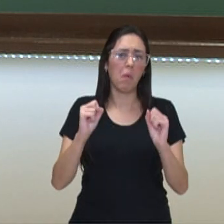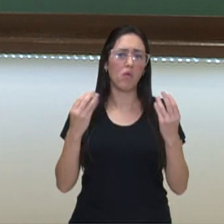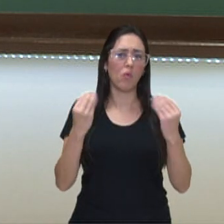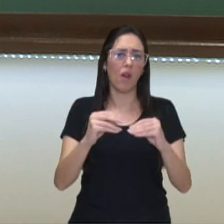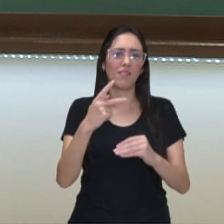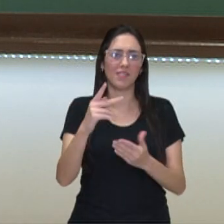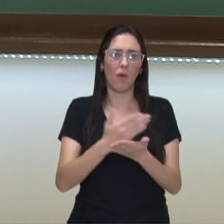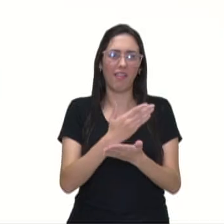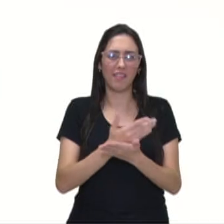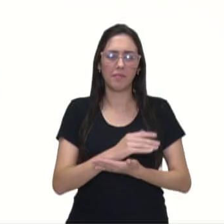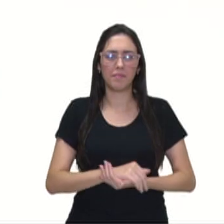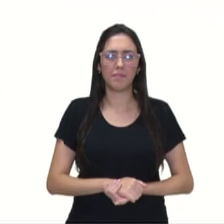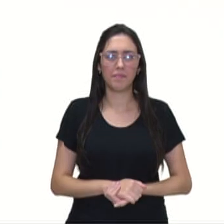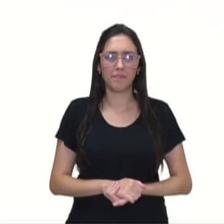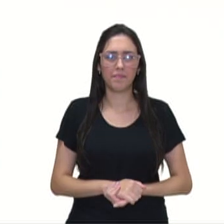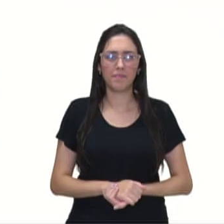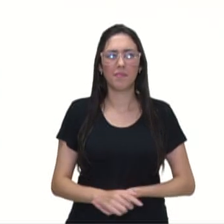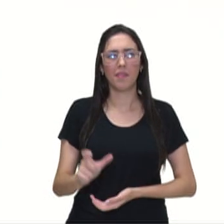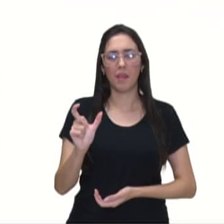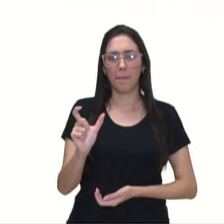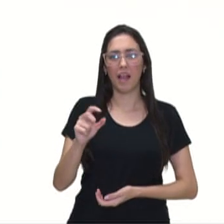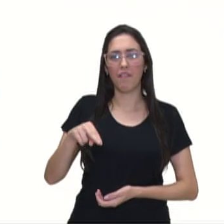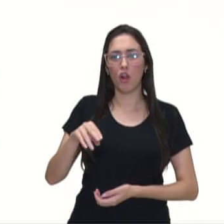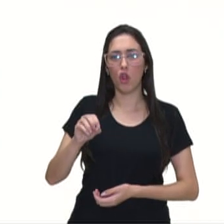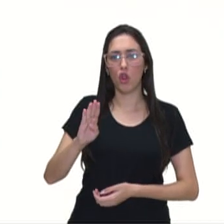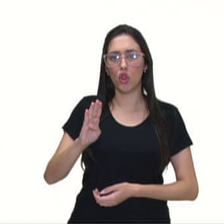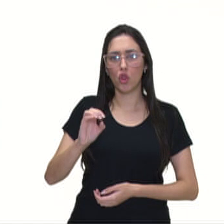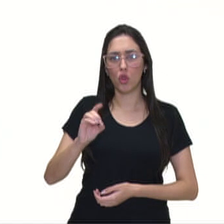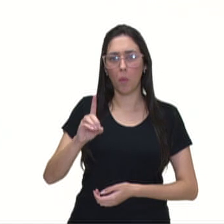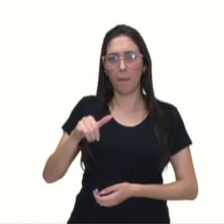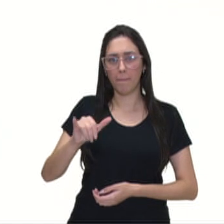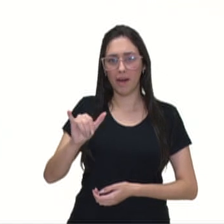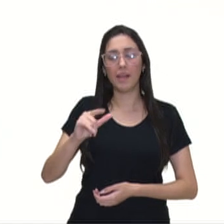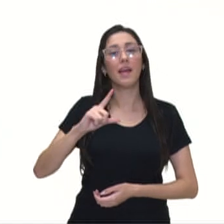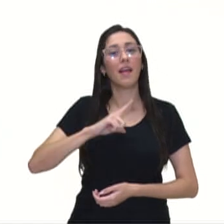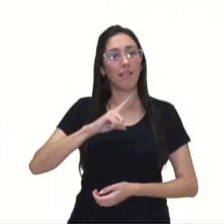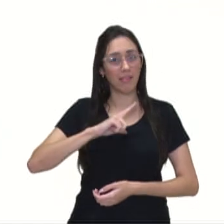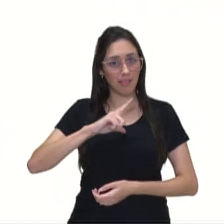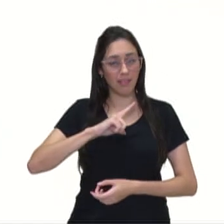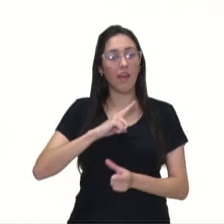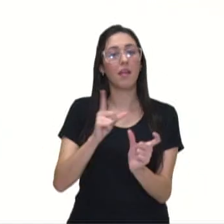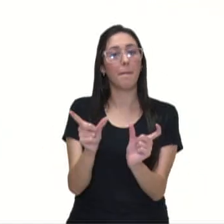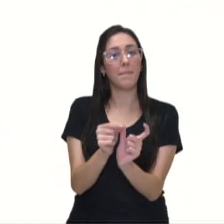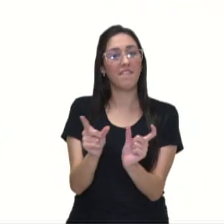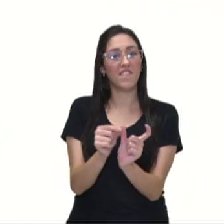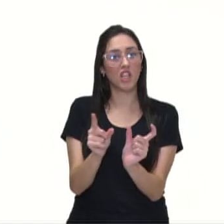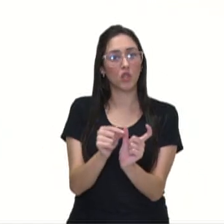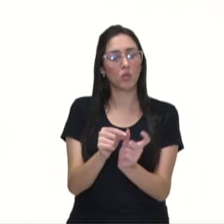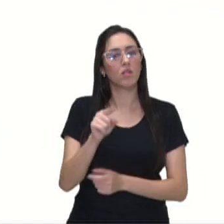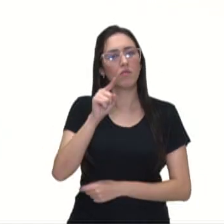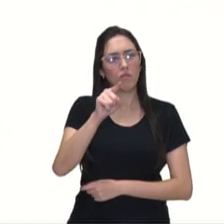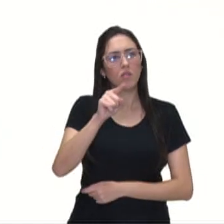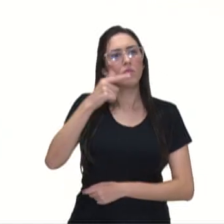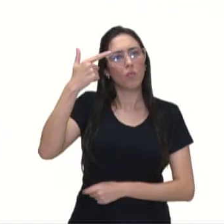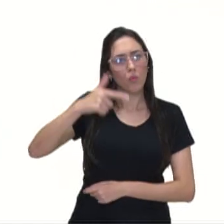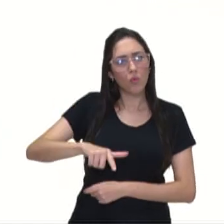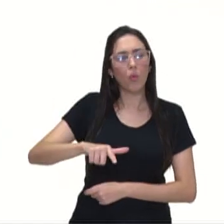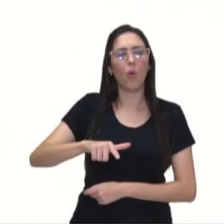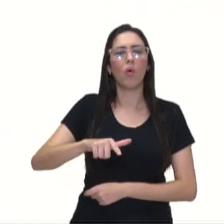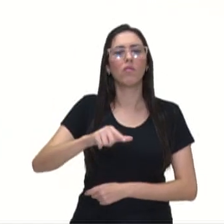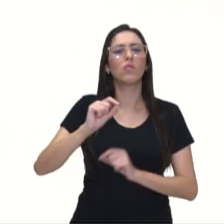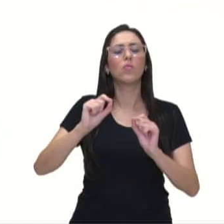A expressão nobody é formada por um prefixo. Escreva-o abaixo junto com o